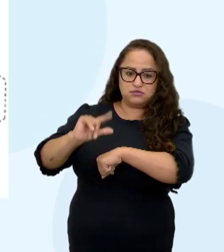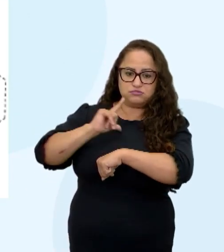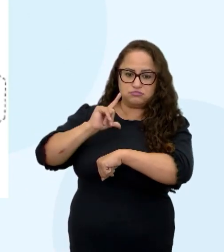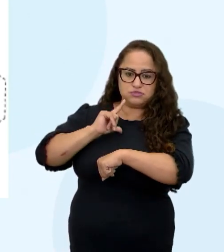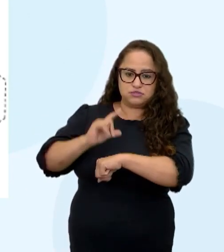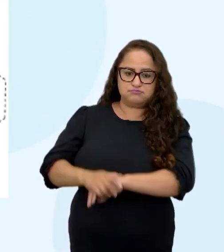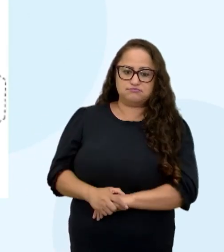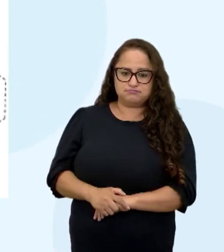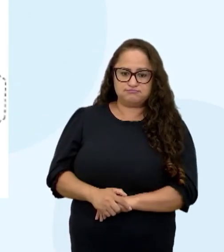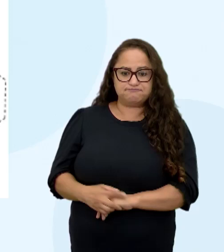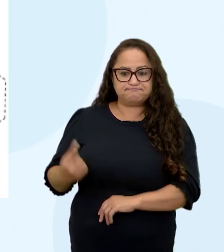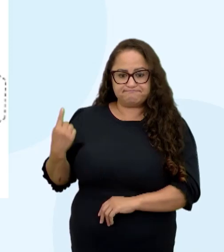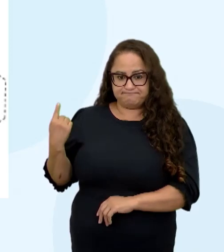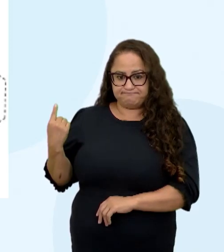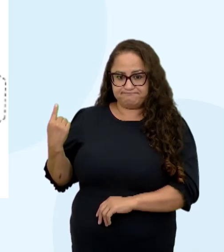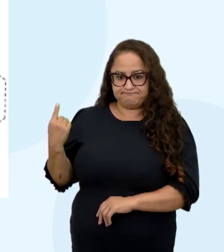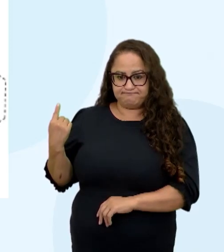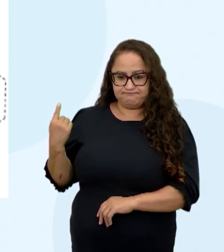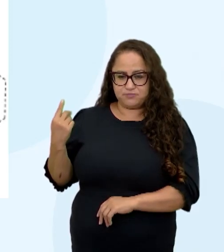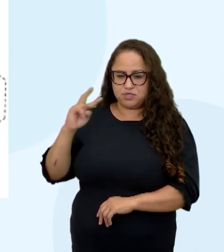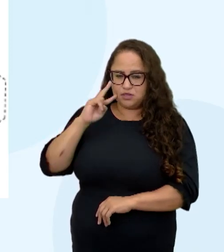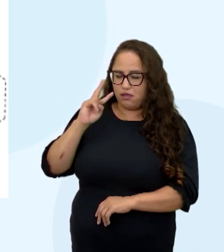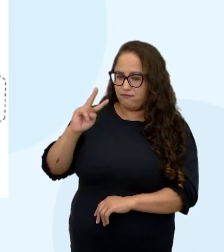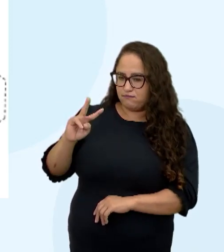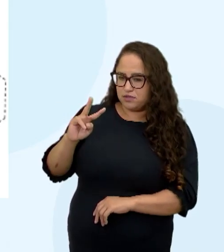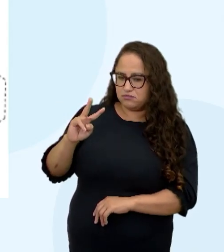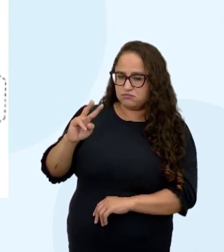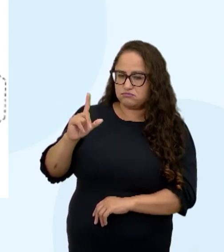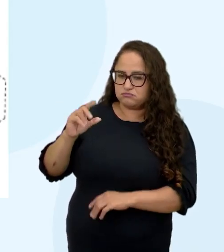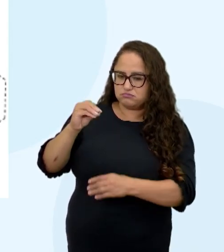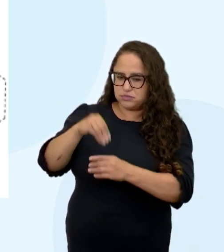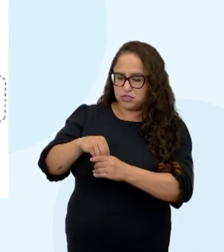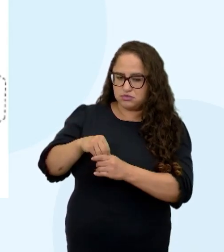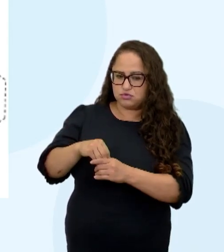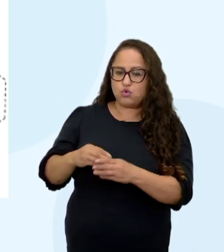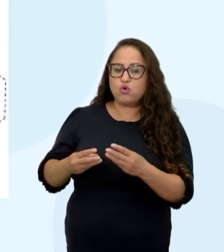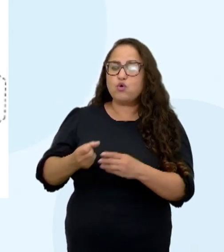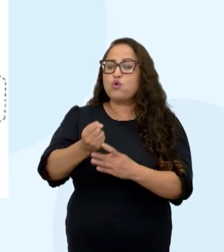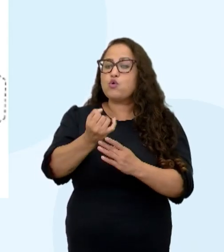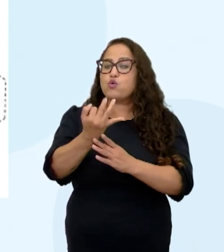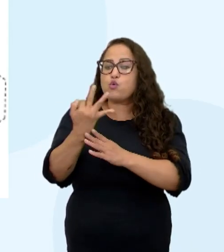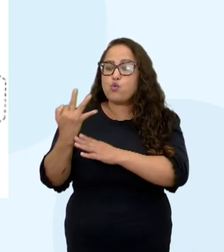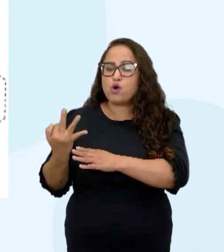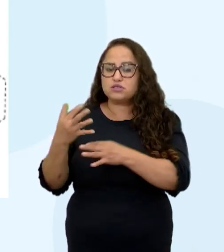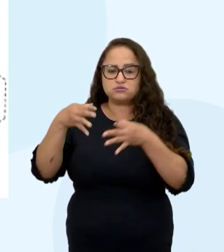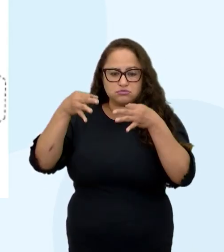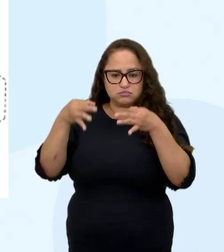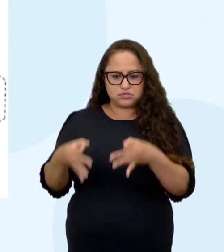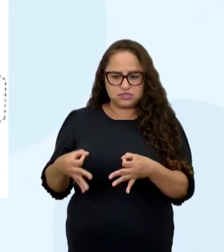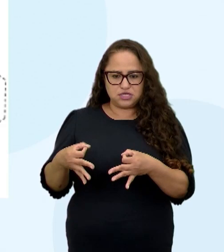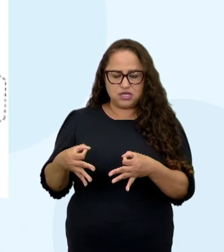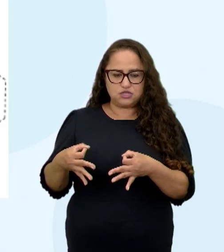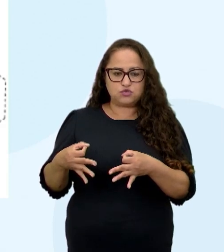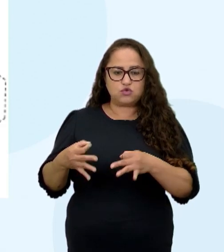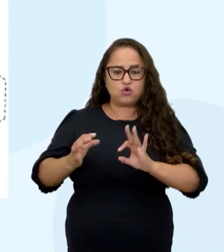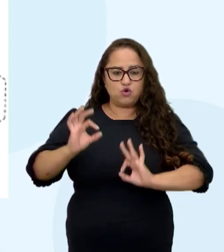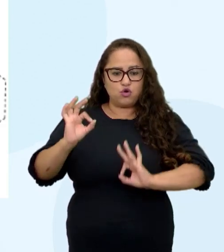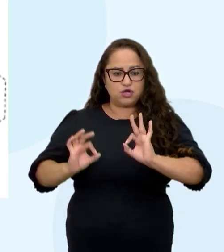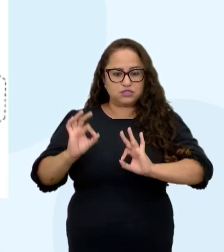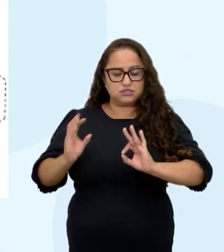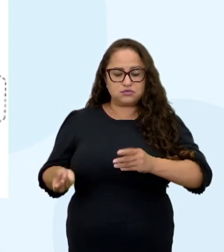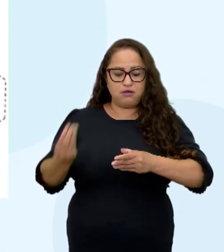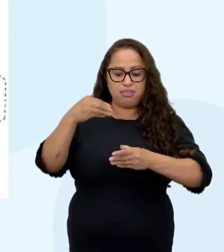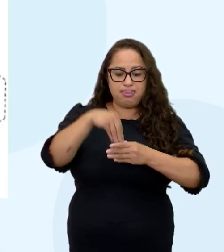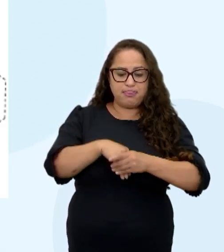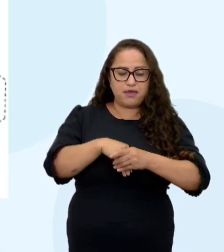hexágono. Imagina o hexágono, você tá pensando lá no centro dele. Tá. Quantos hexágonos completos formam a pavimentação